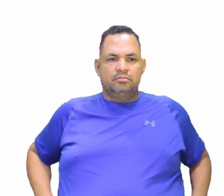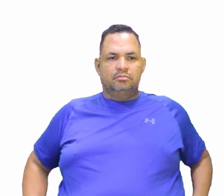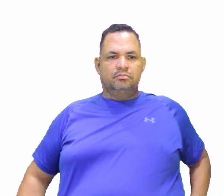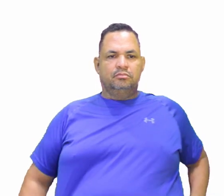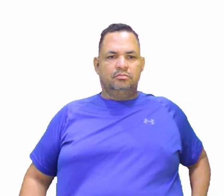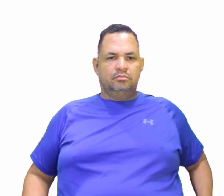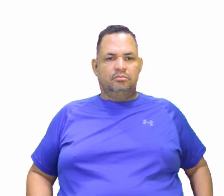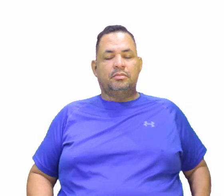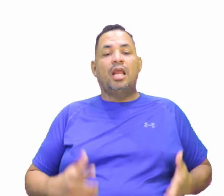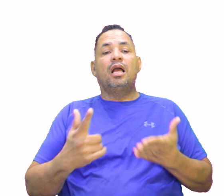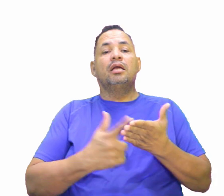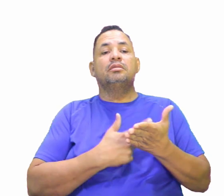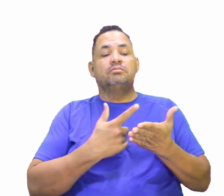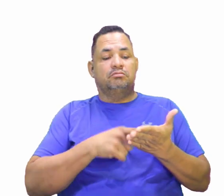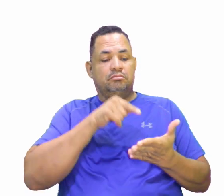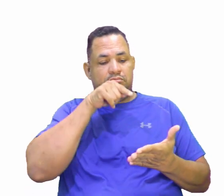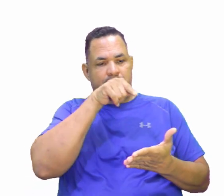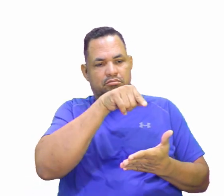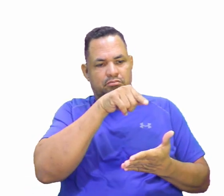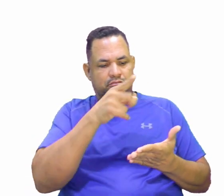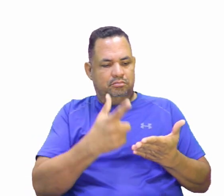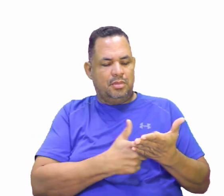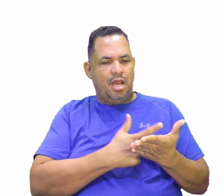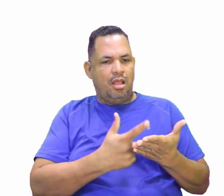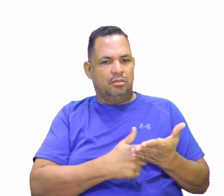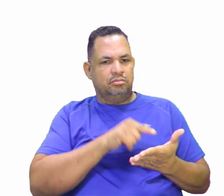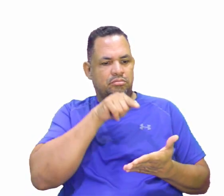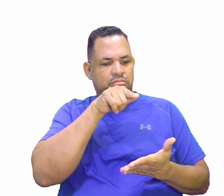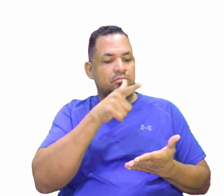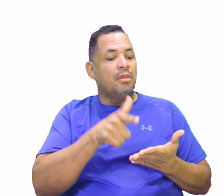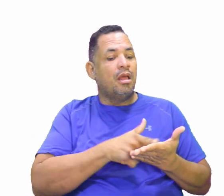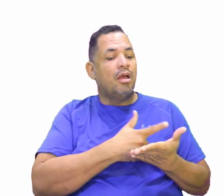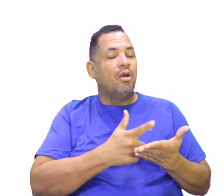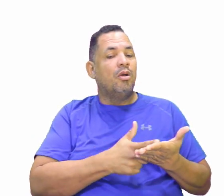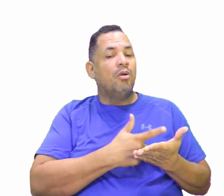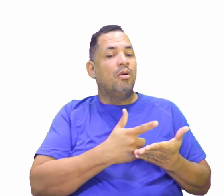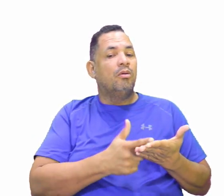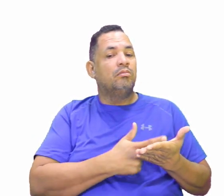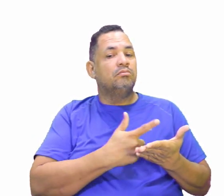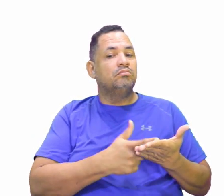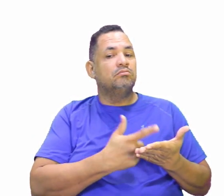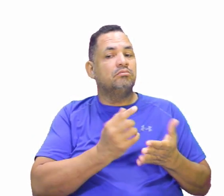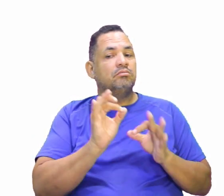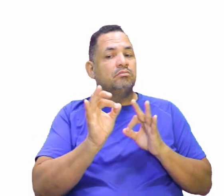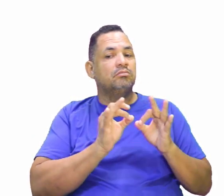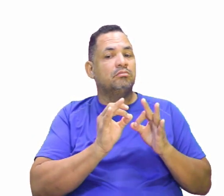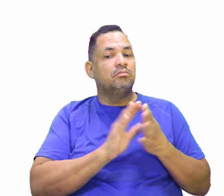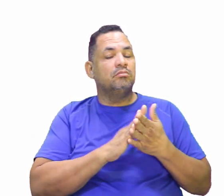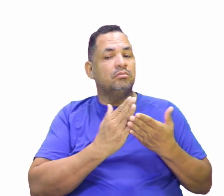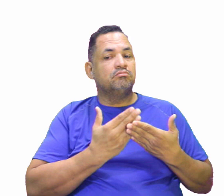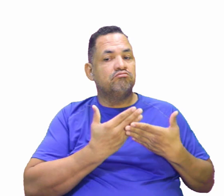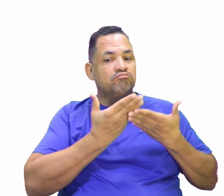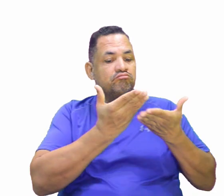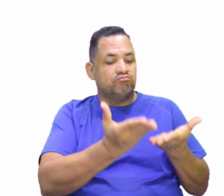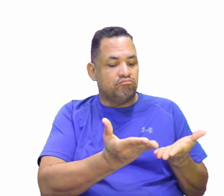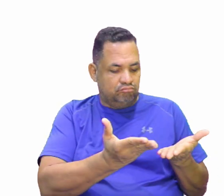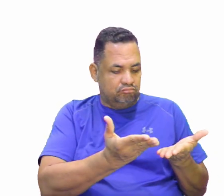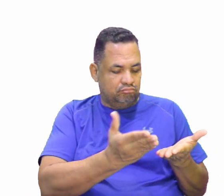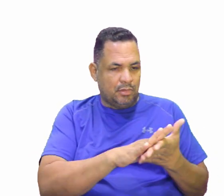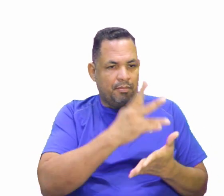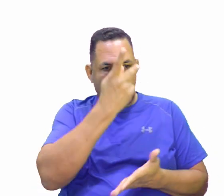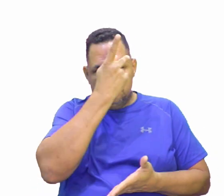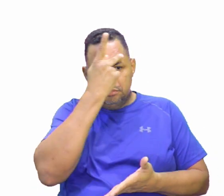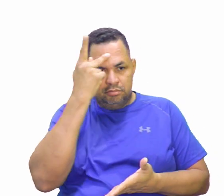próxima. Esses são os livros que... Aí você encaixa, vê direitinho, à disposição do